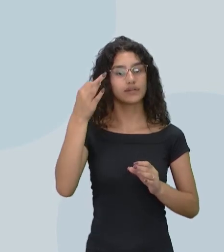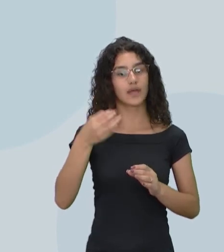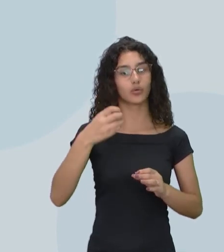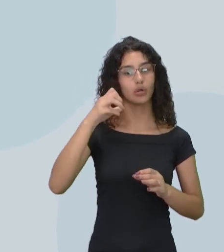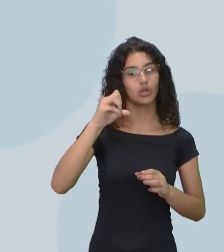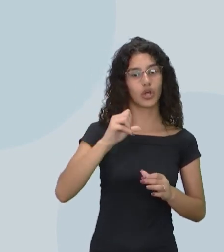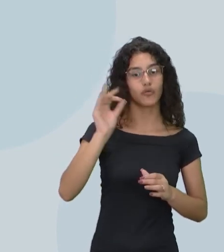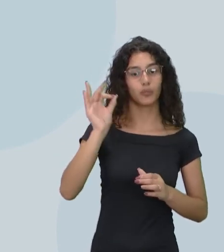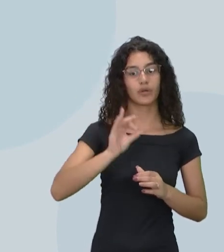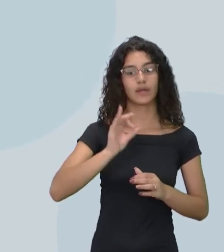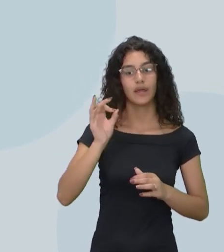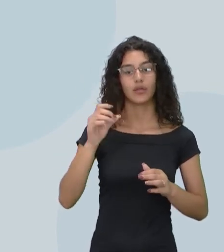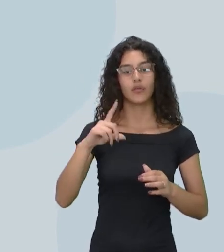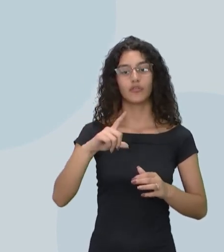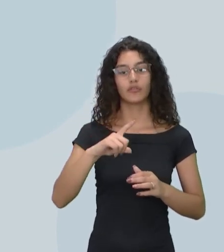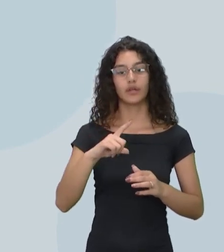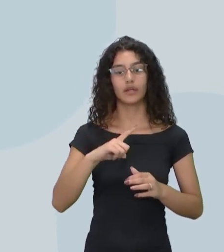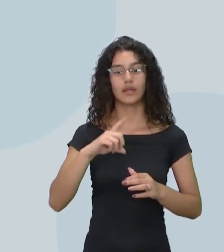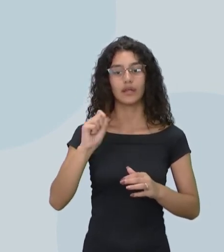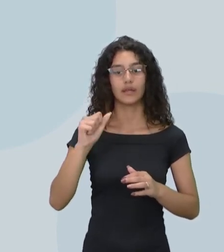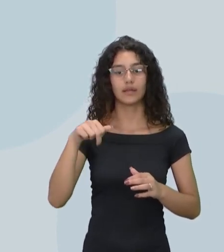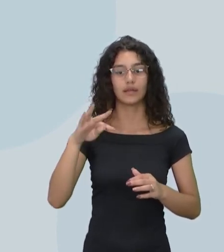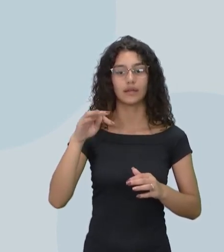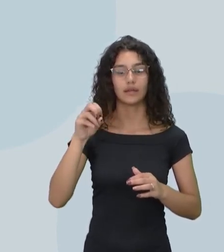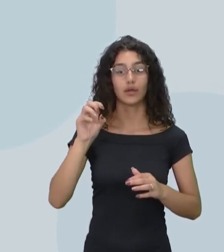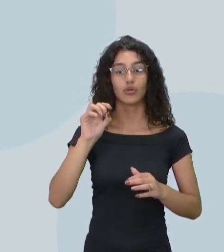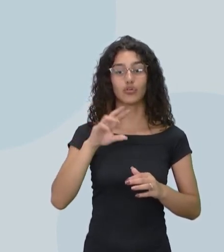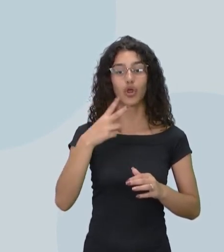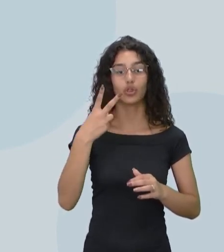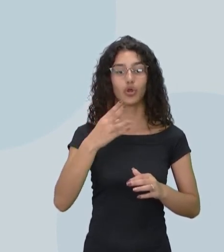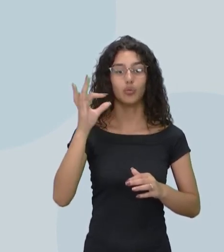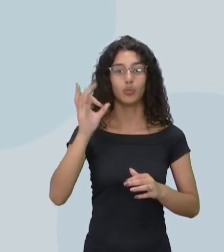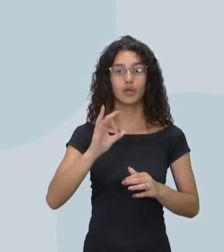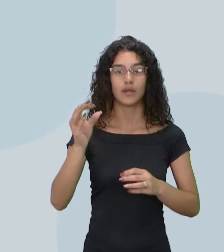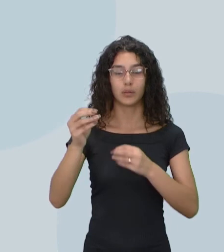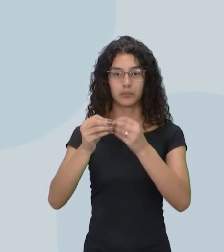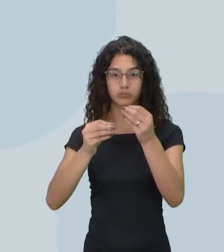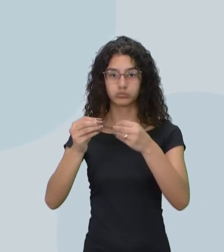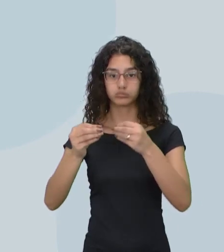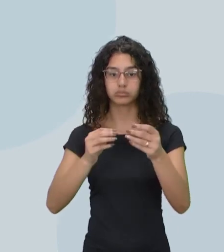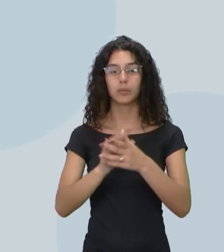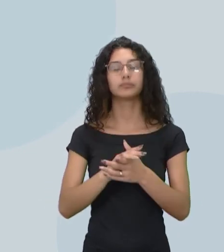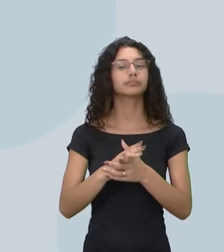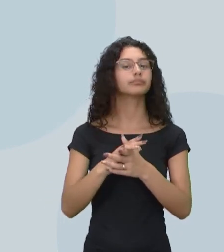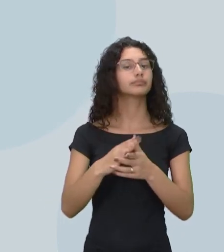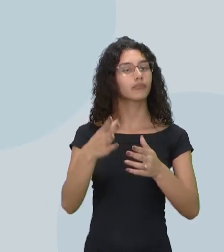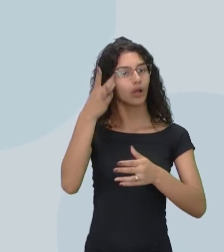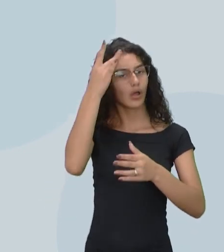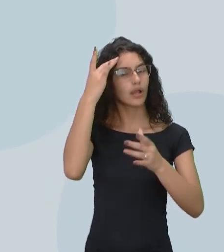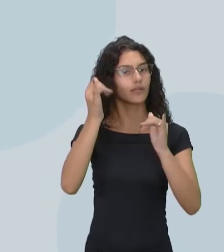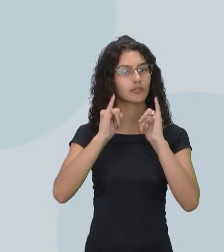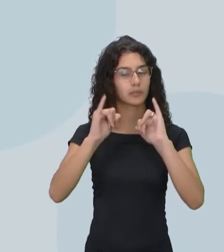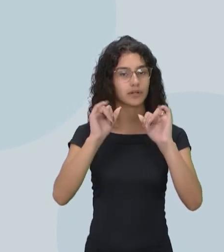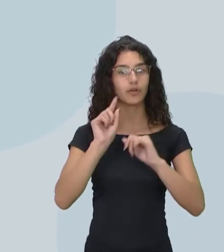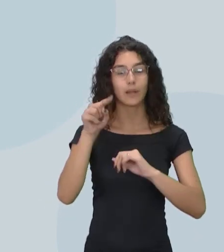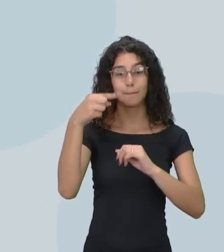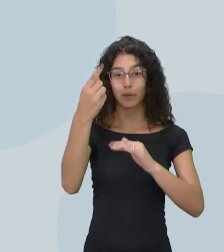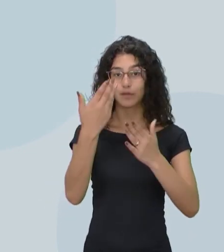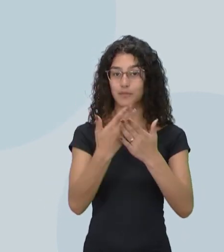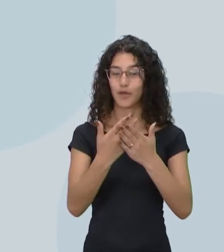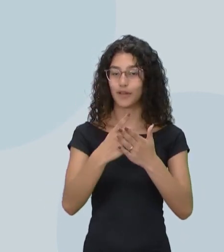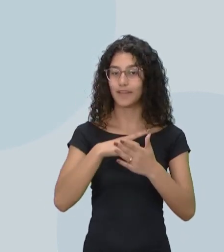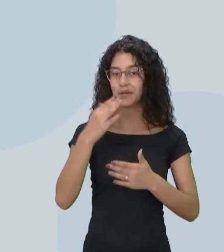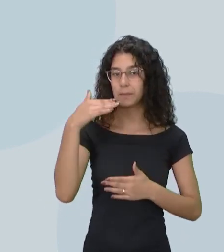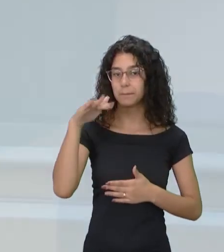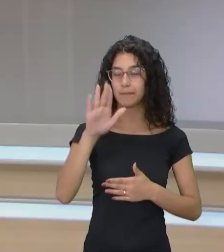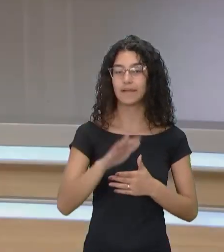9% vão para aterros sanitários e somente 2% para reciclados. Pega essa informação, segura, que na próxima aula tem